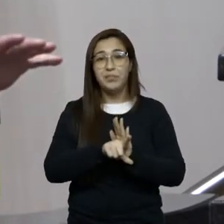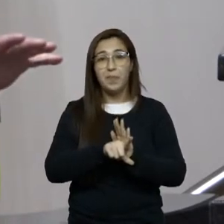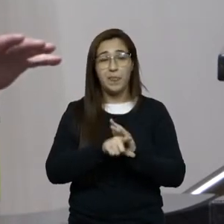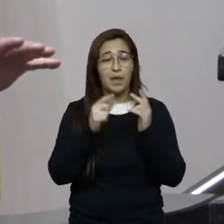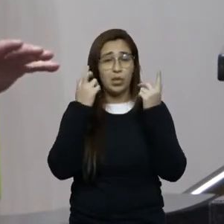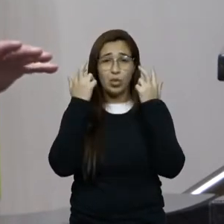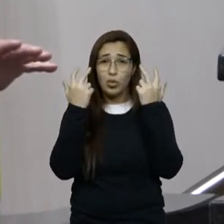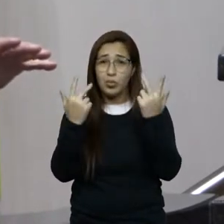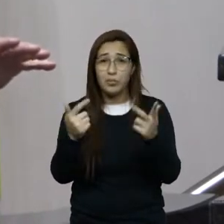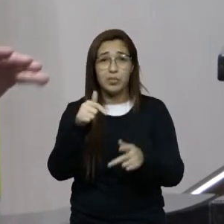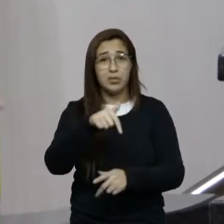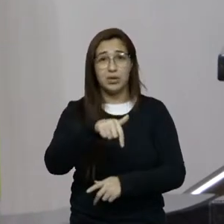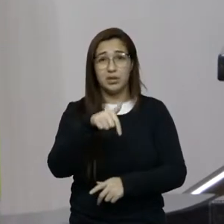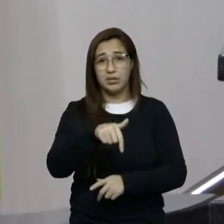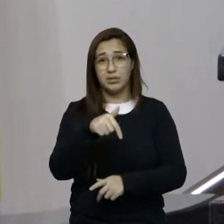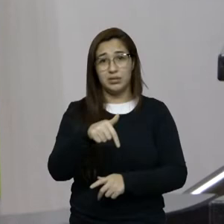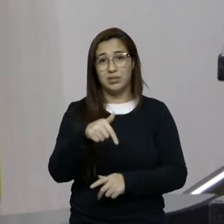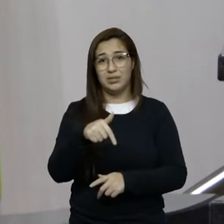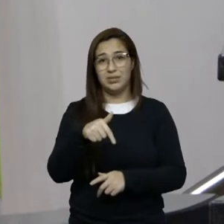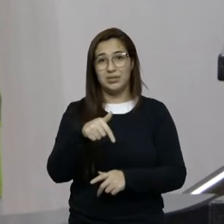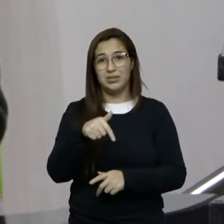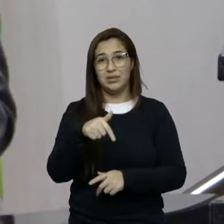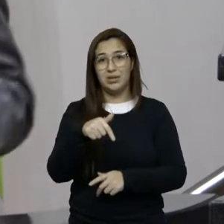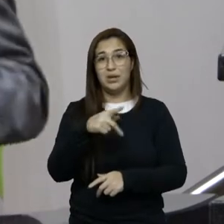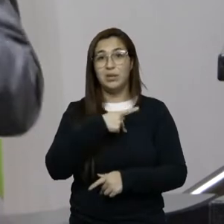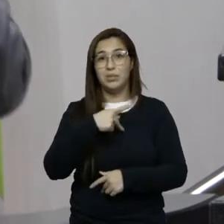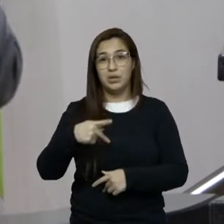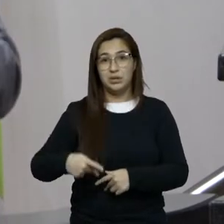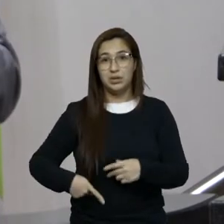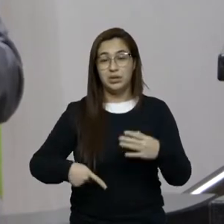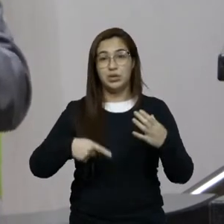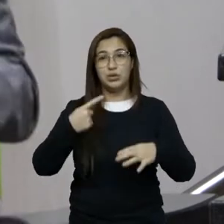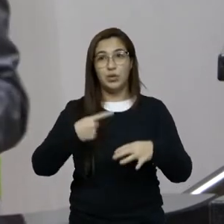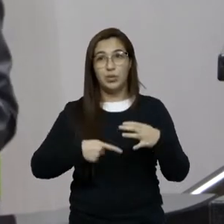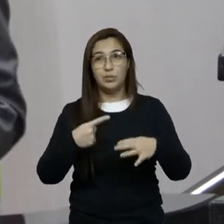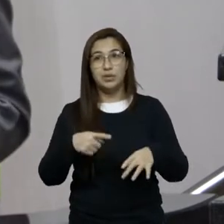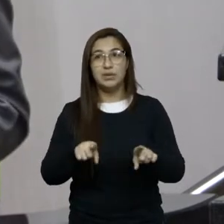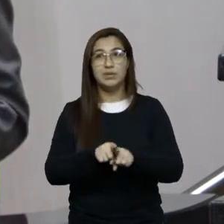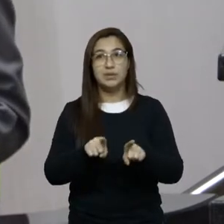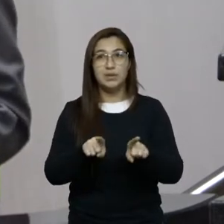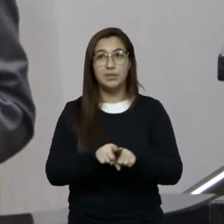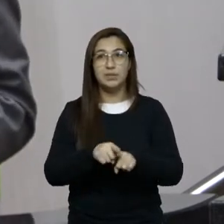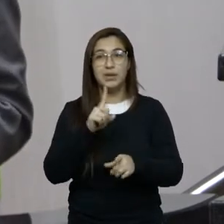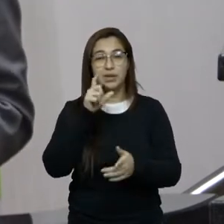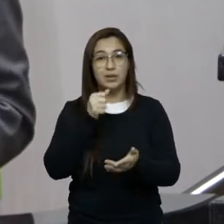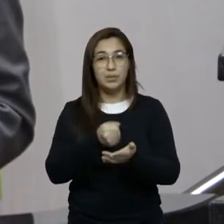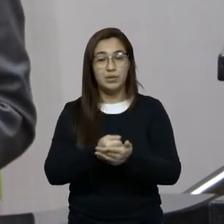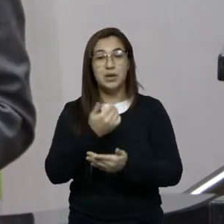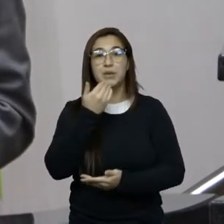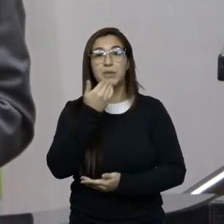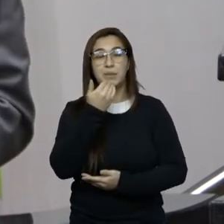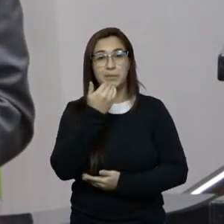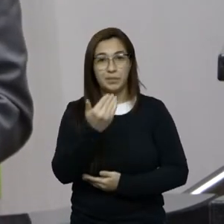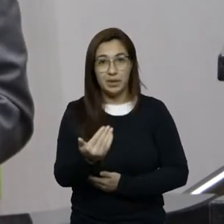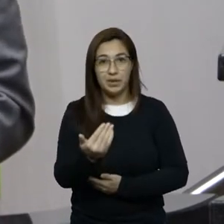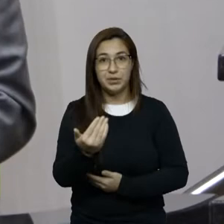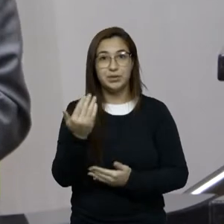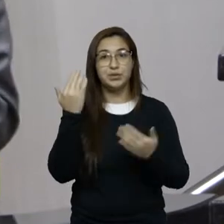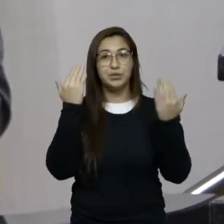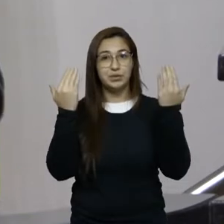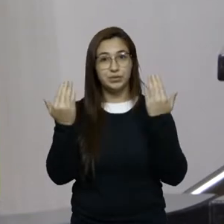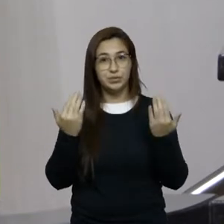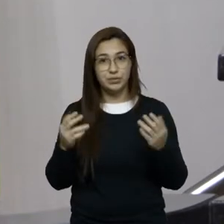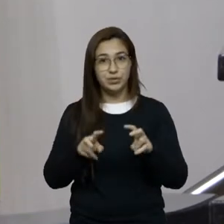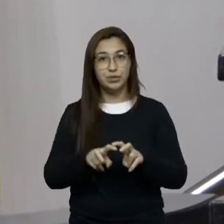nesta casa os presidentes das comissões e os próprios deputados solicitar Invista em mesa de